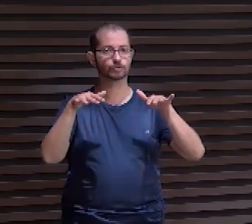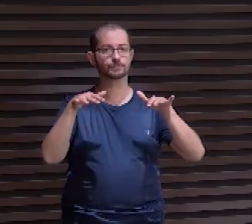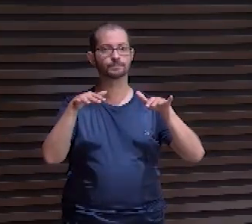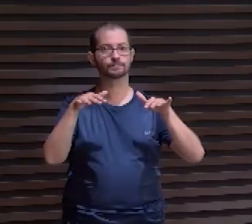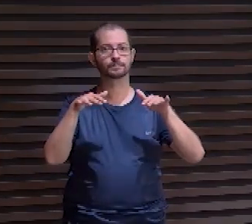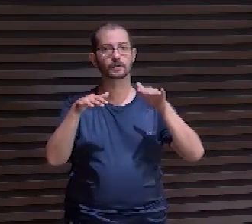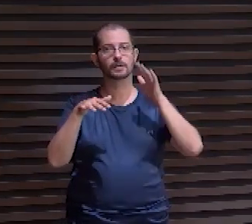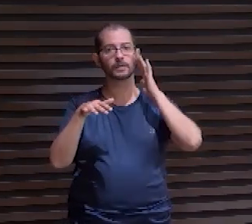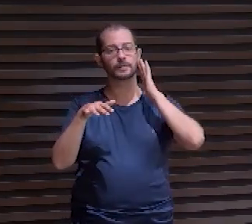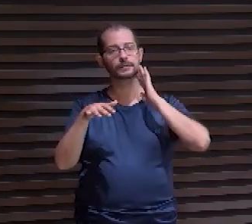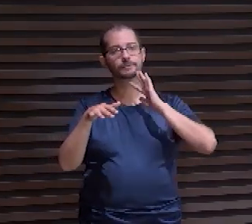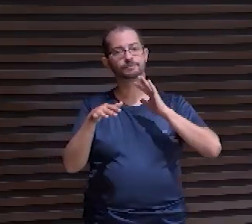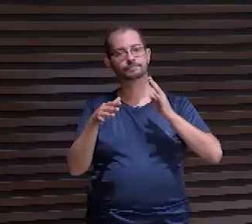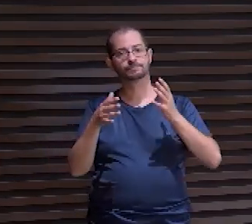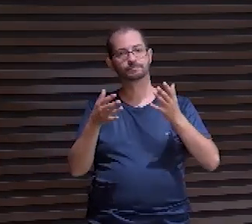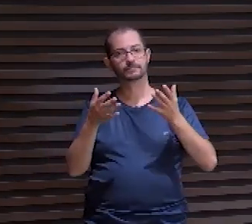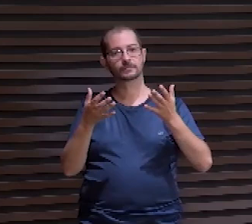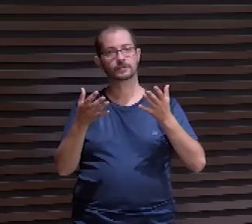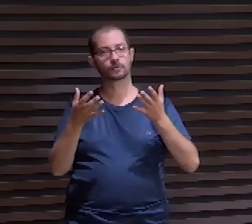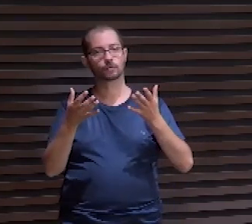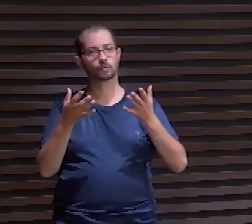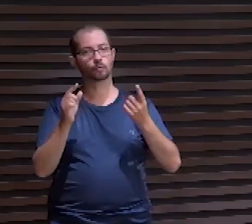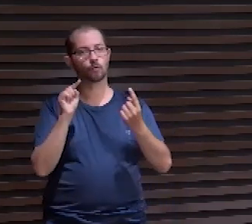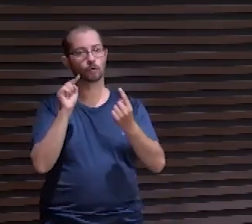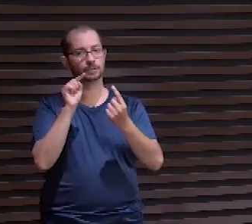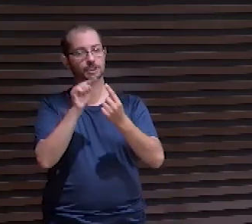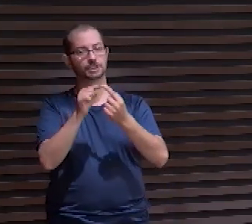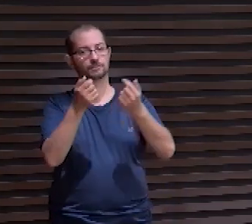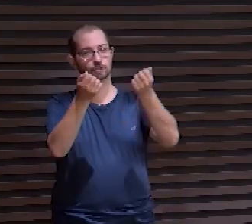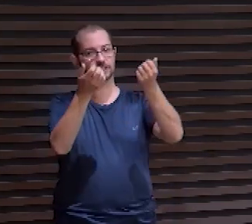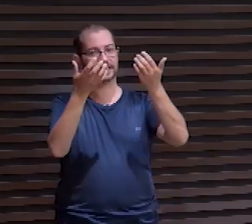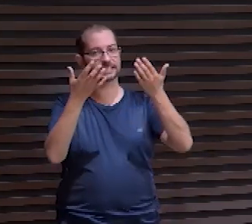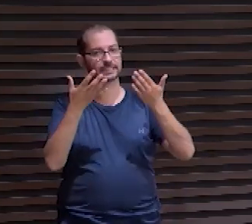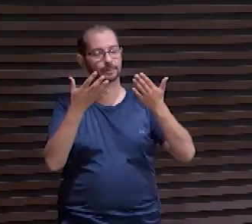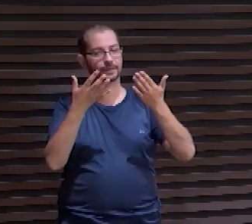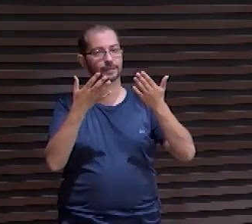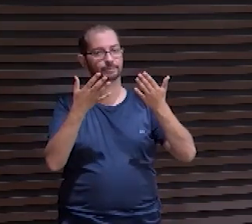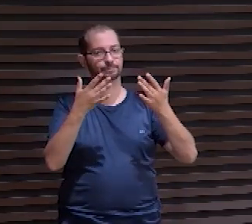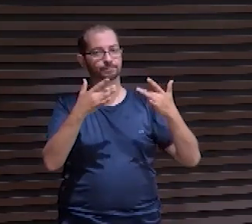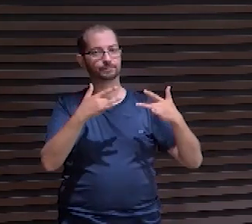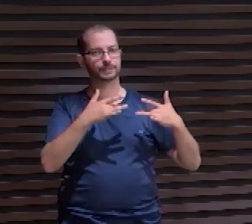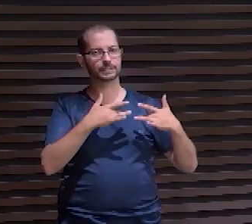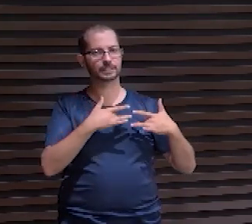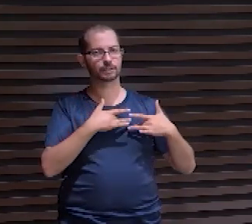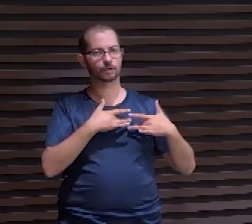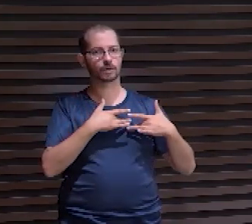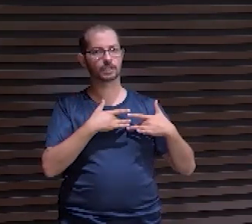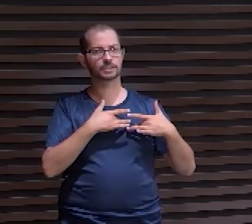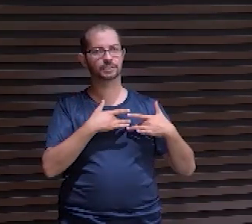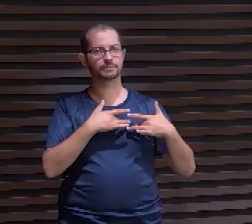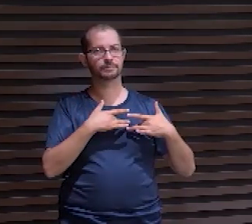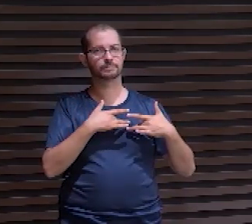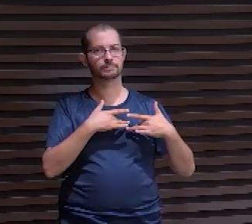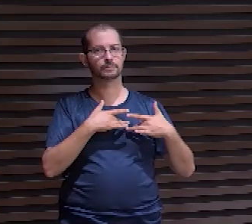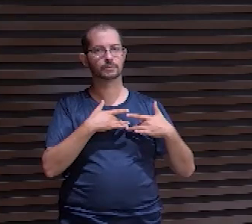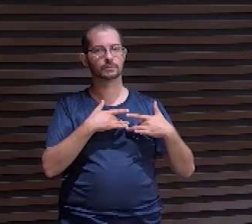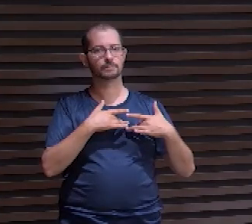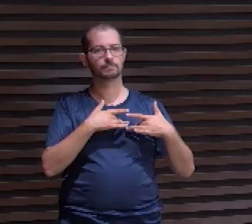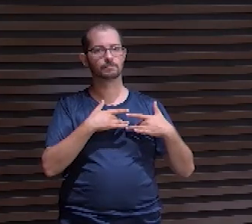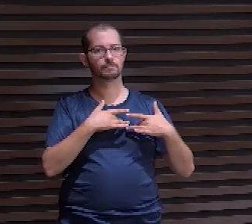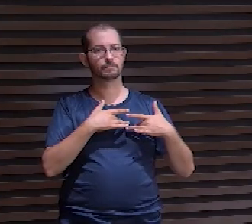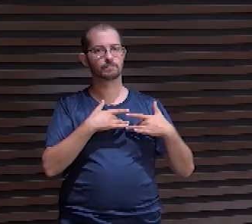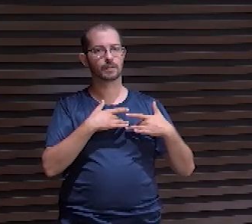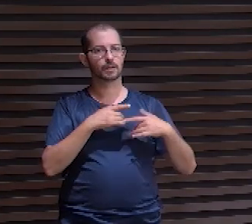a fim de recebermos misericórdia e acharmos graça para socorro em ocasião